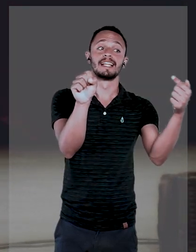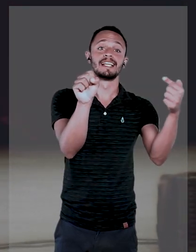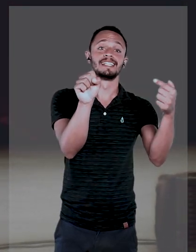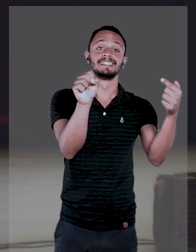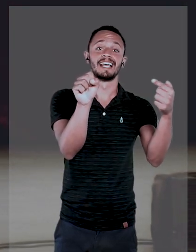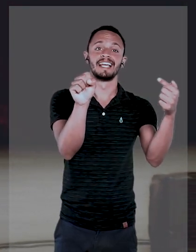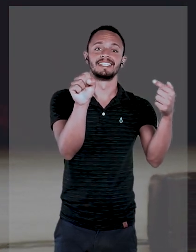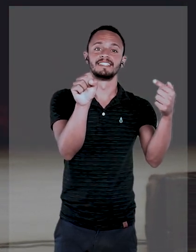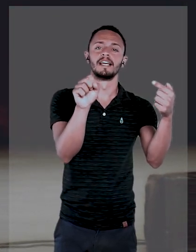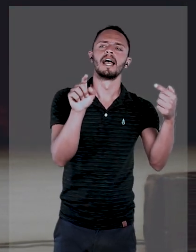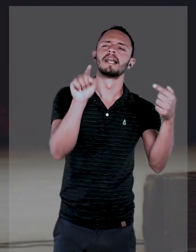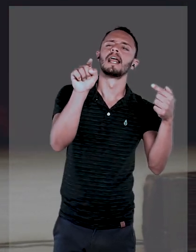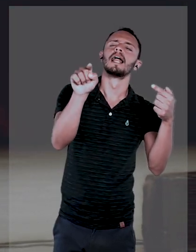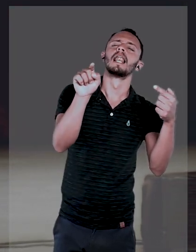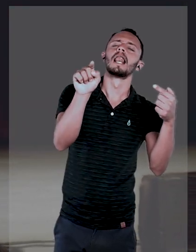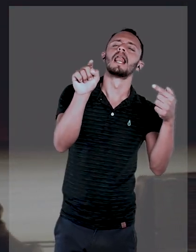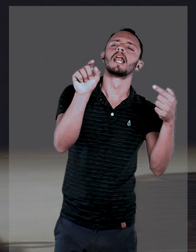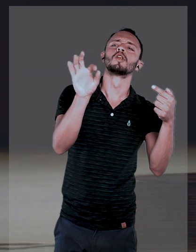68.